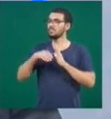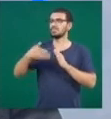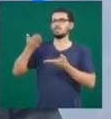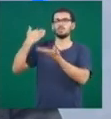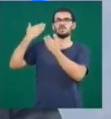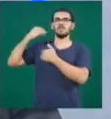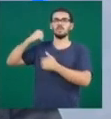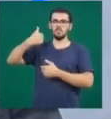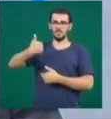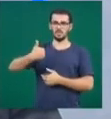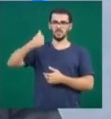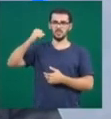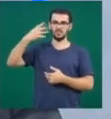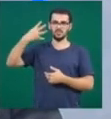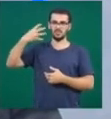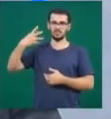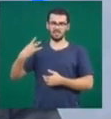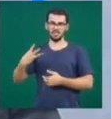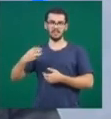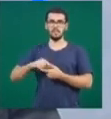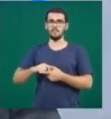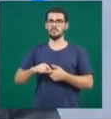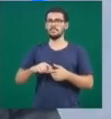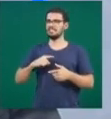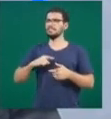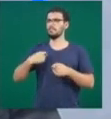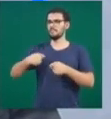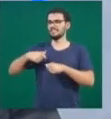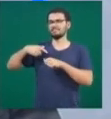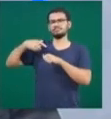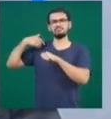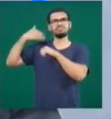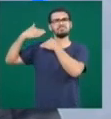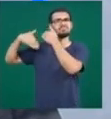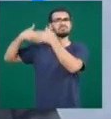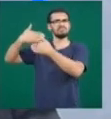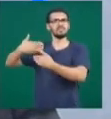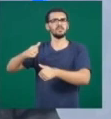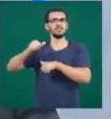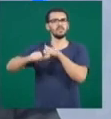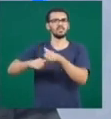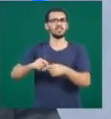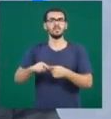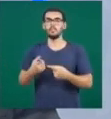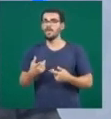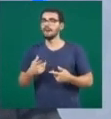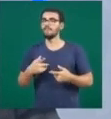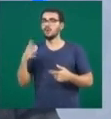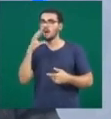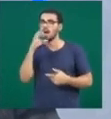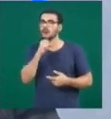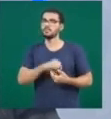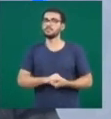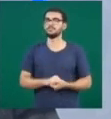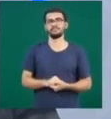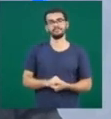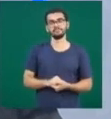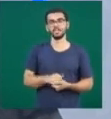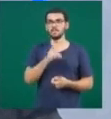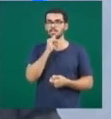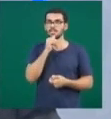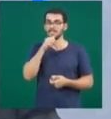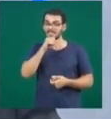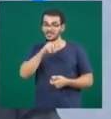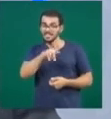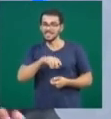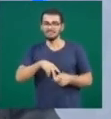como foi feita muito rápida. E vou te dar um exemplo. Se você reforma a sua casa rapidamente, leva o seu carro para consertar e o conserto é